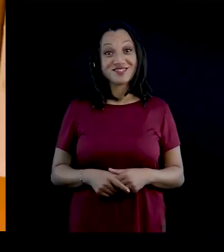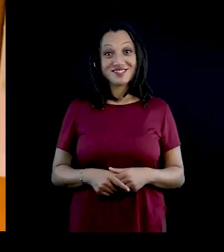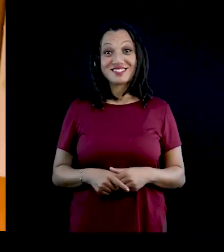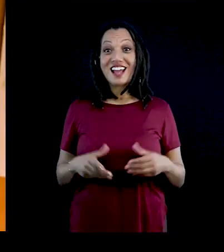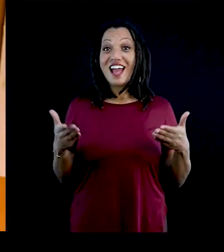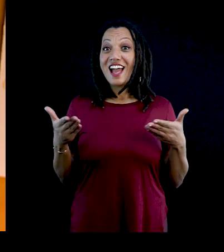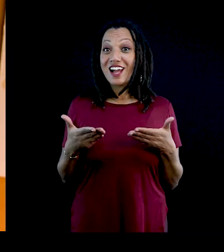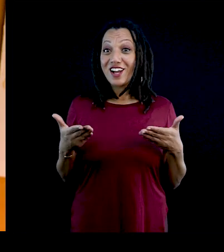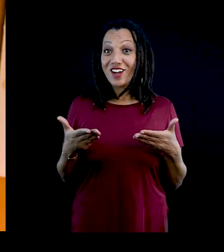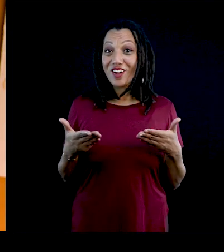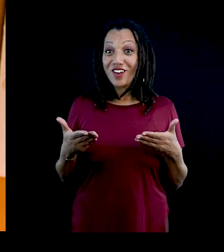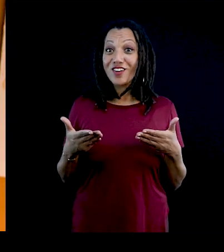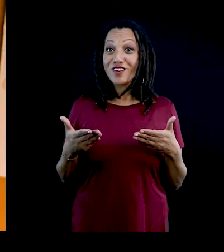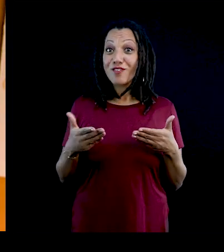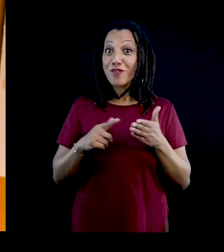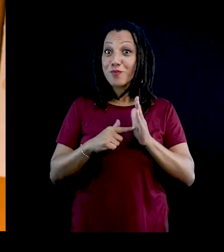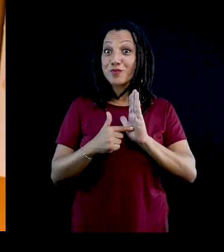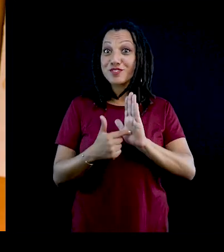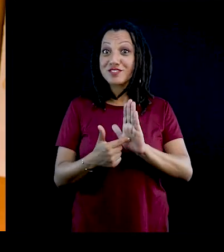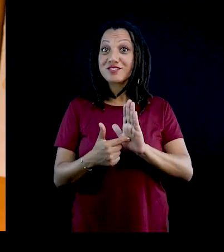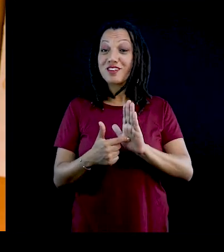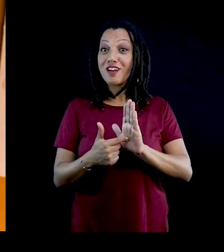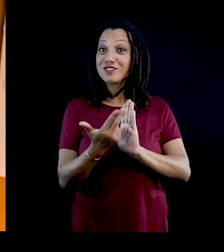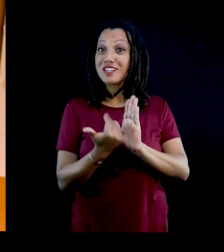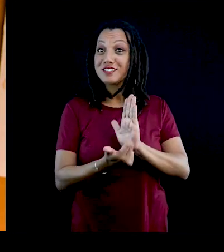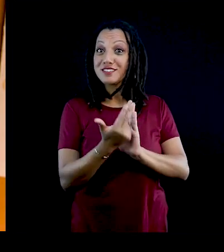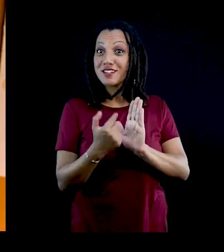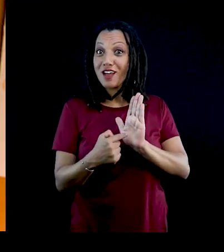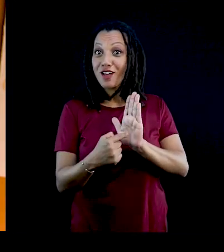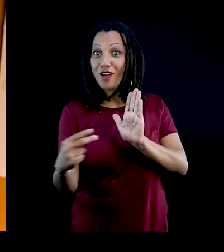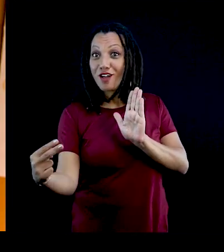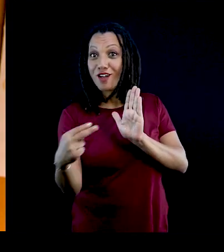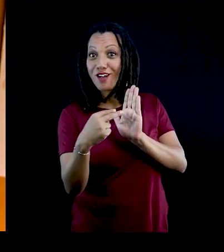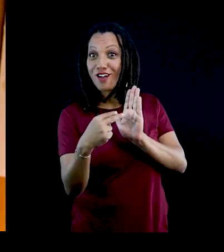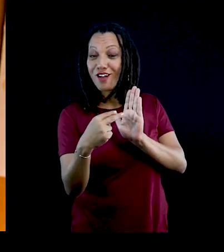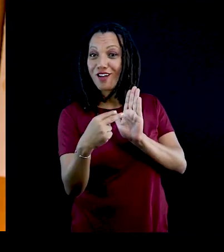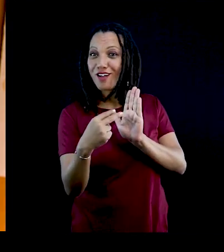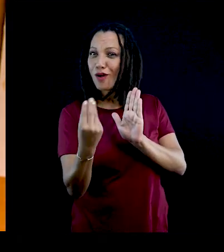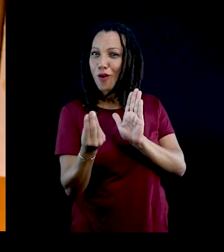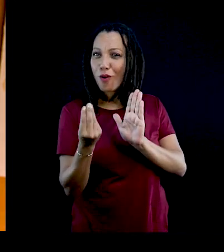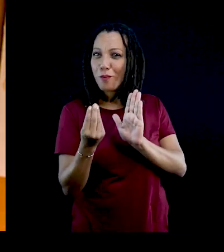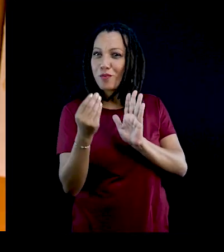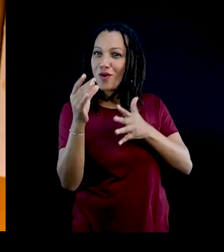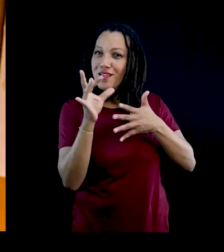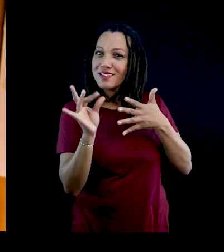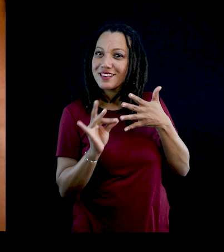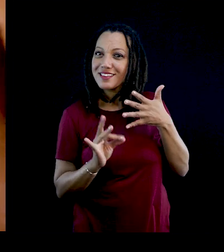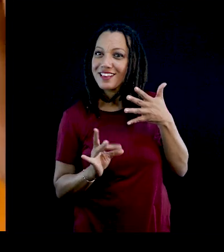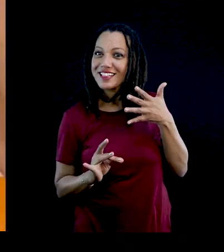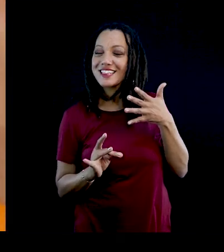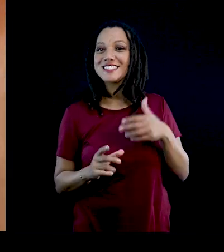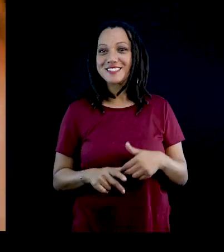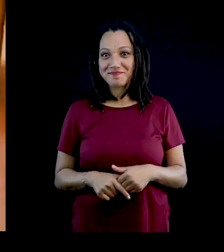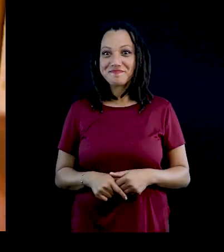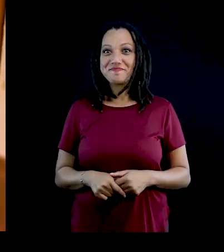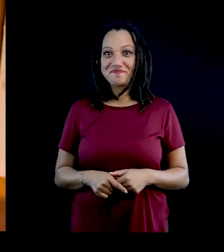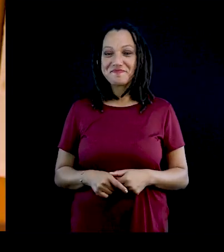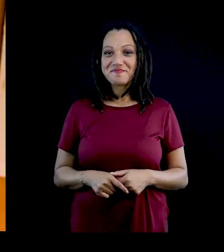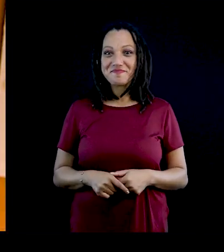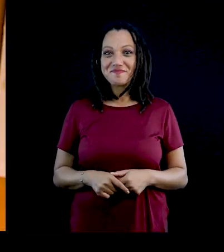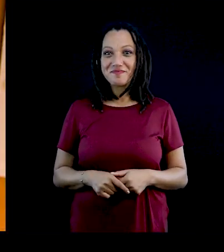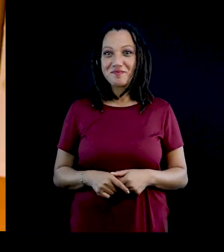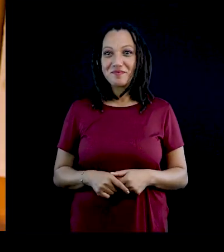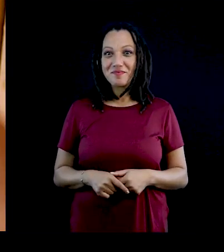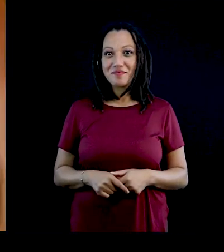Agora eu vou aproximar um pouquinho aqui o meu desenho para vocês poderem perceber melhor como que ele ficou e observar os detalhes. Aquela parte